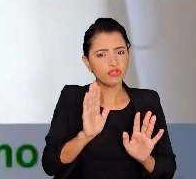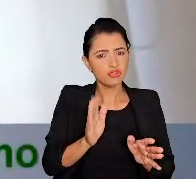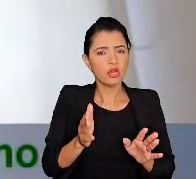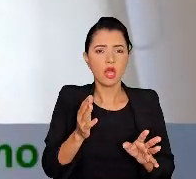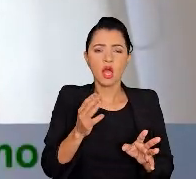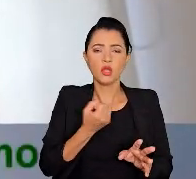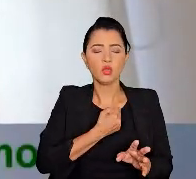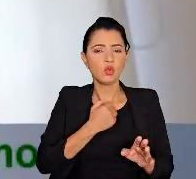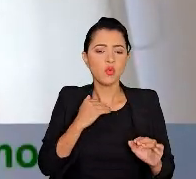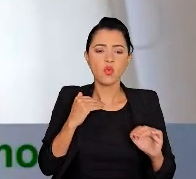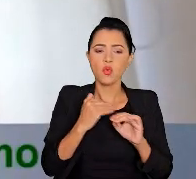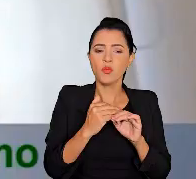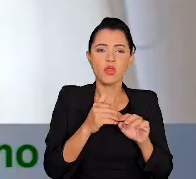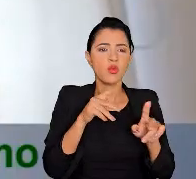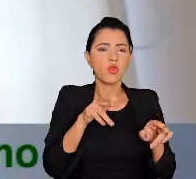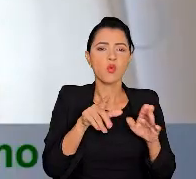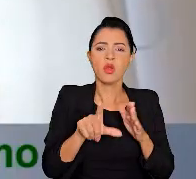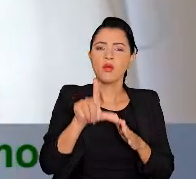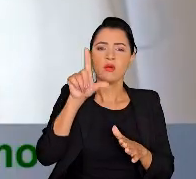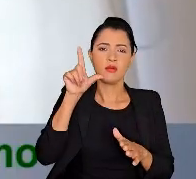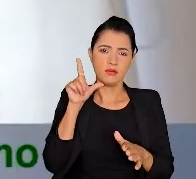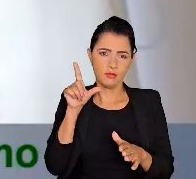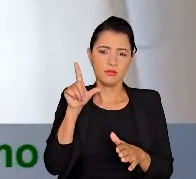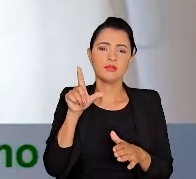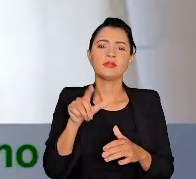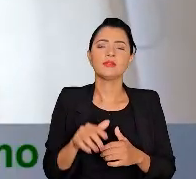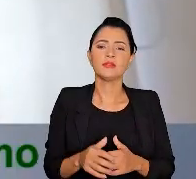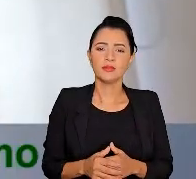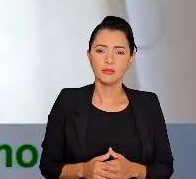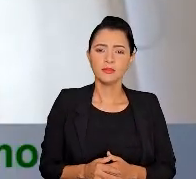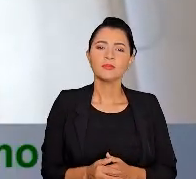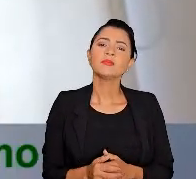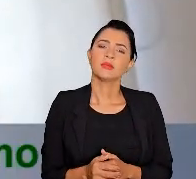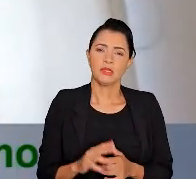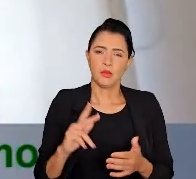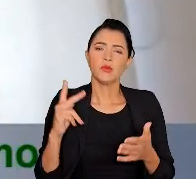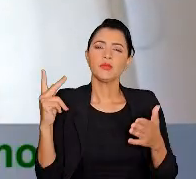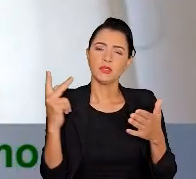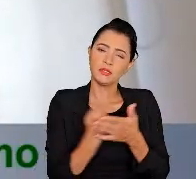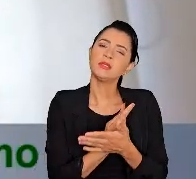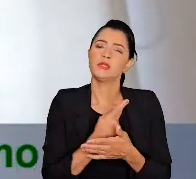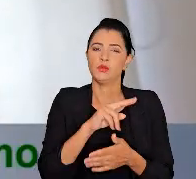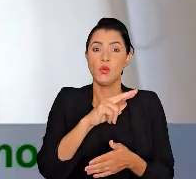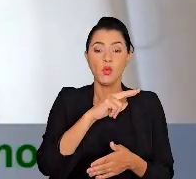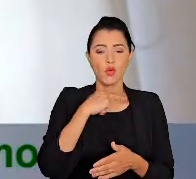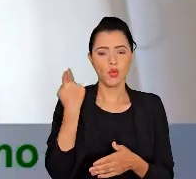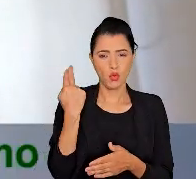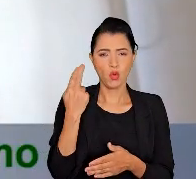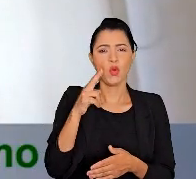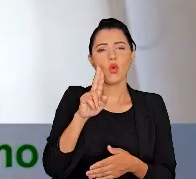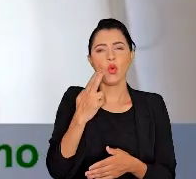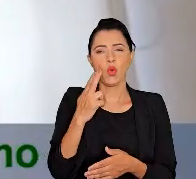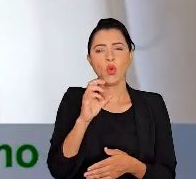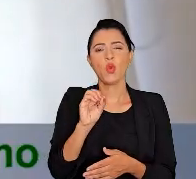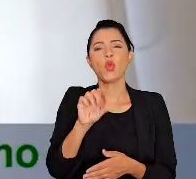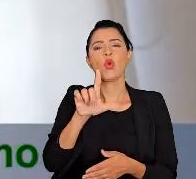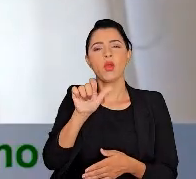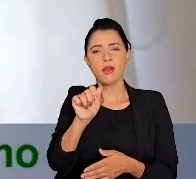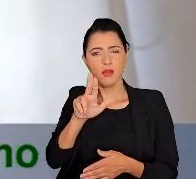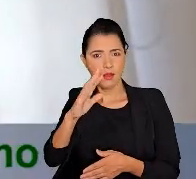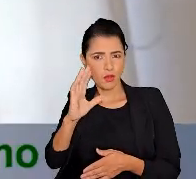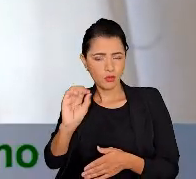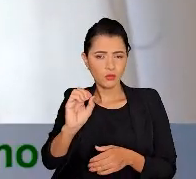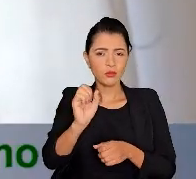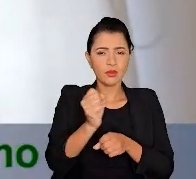número que existia no mundo antes da tragédia do Holocausto nos anos 30 e 40. Ainda